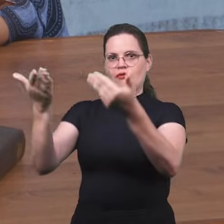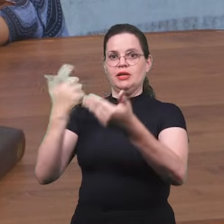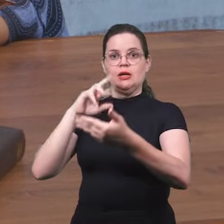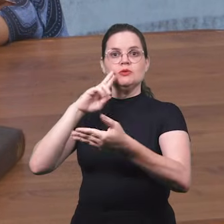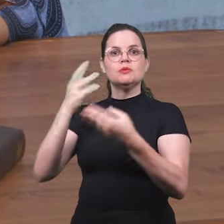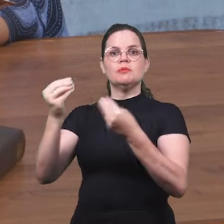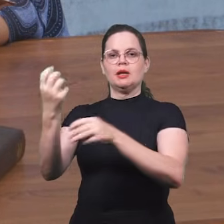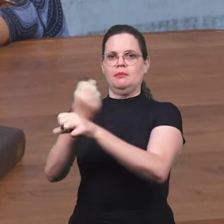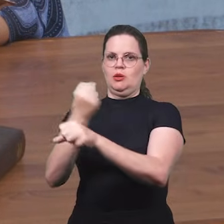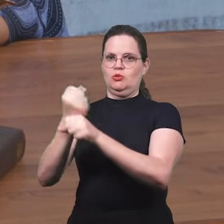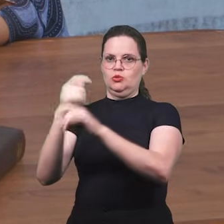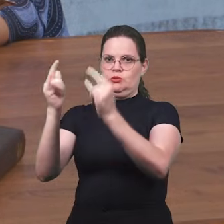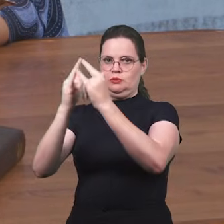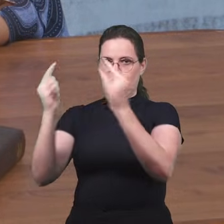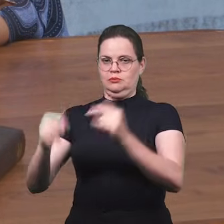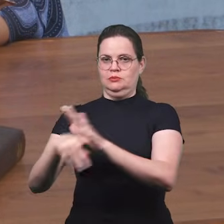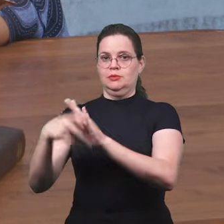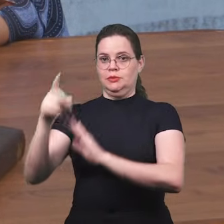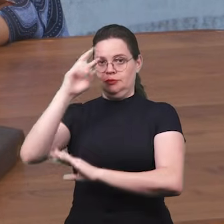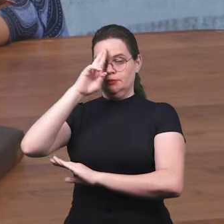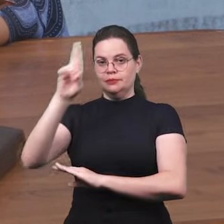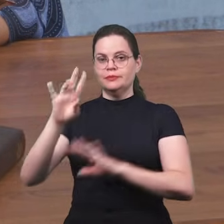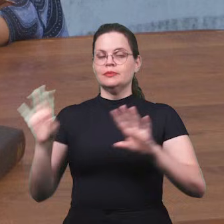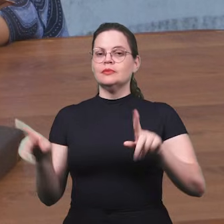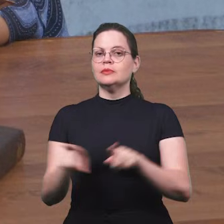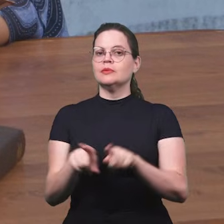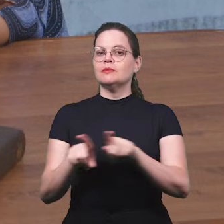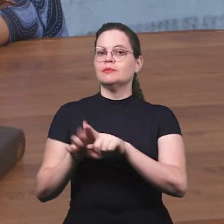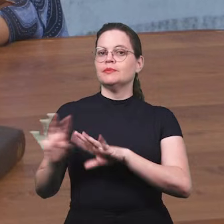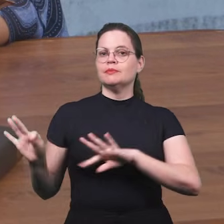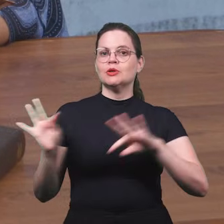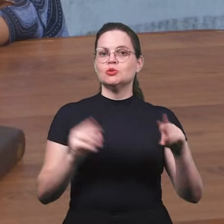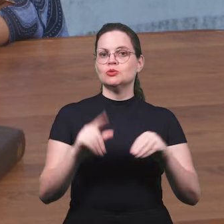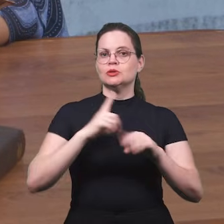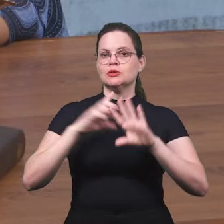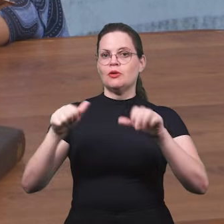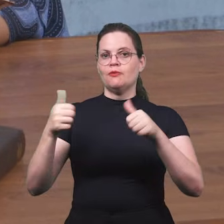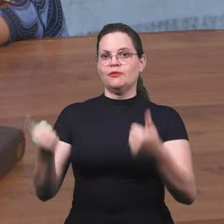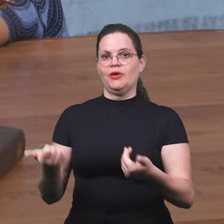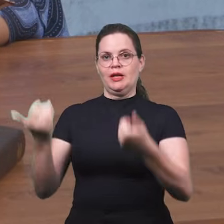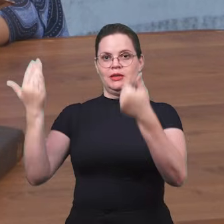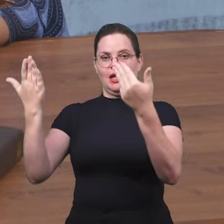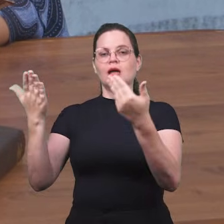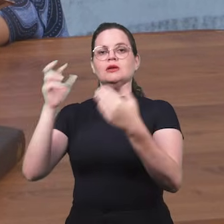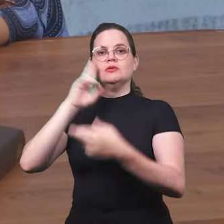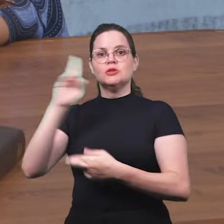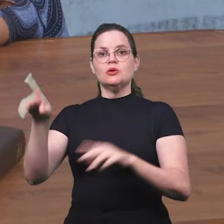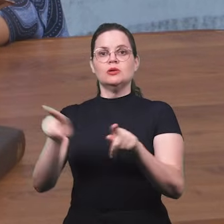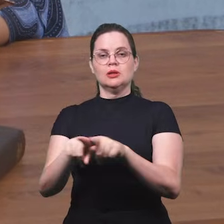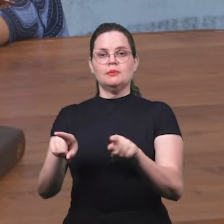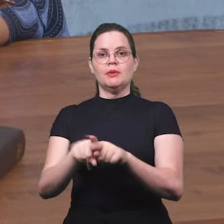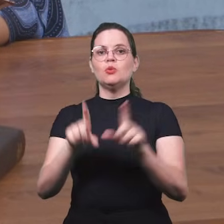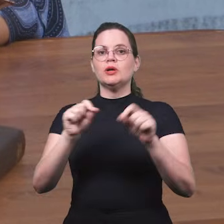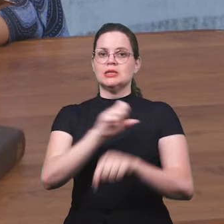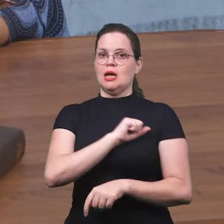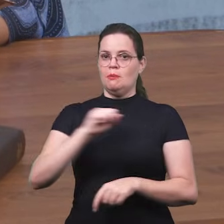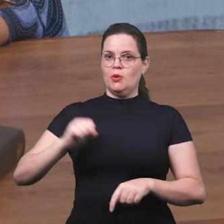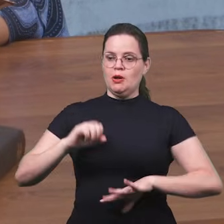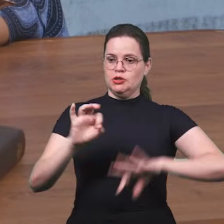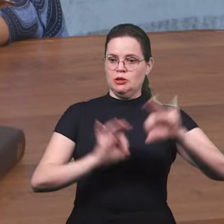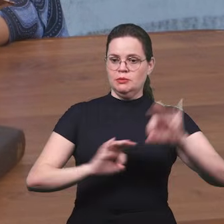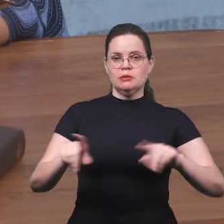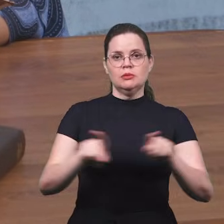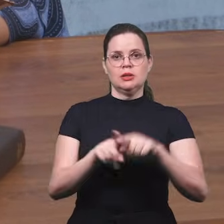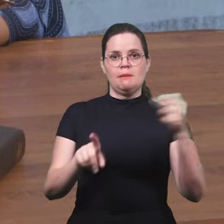Senhor. Como também tudo quanto tinha consagrado Samuel o vidente, e Saul filho